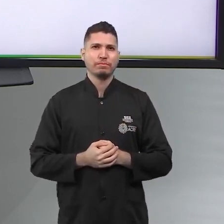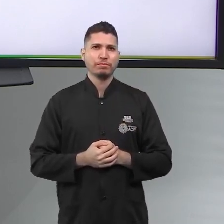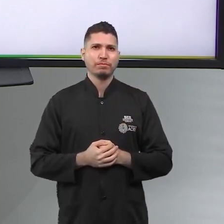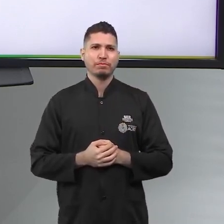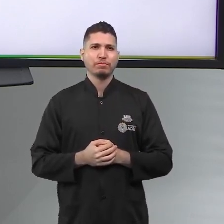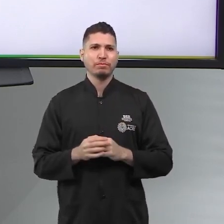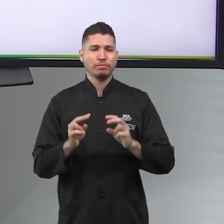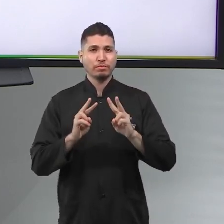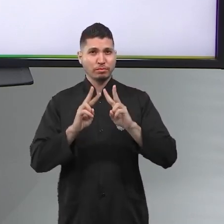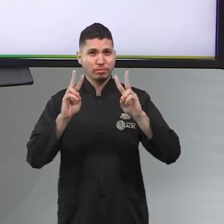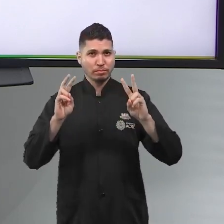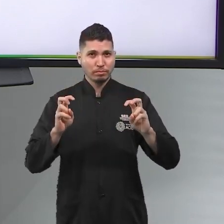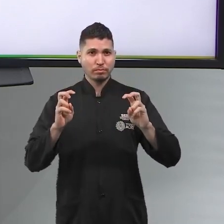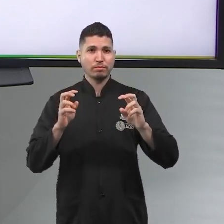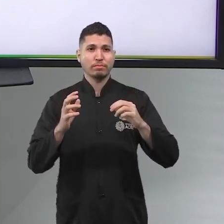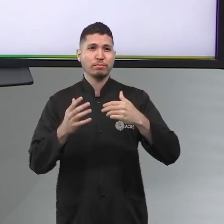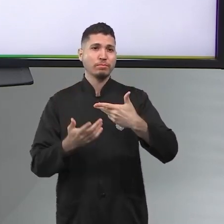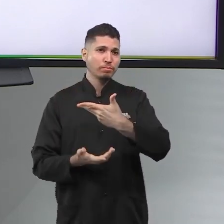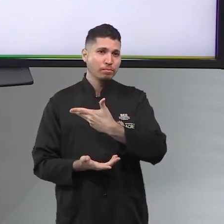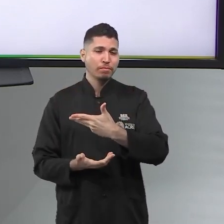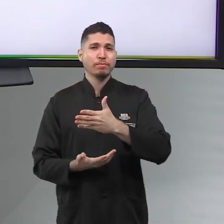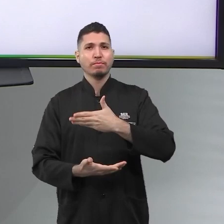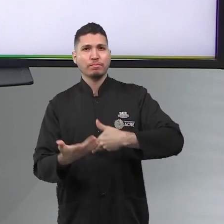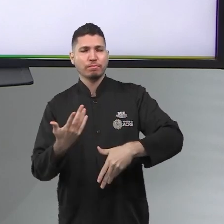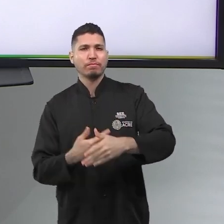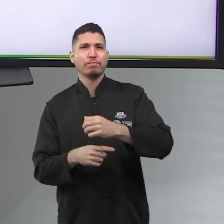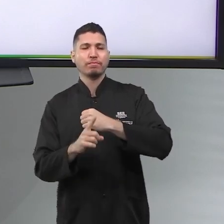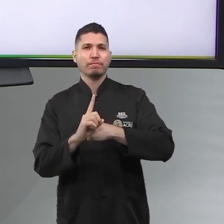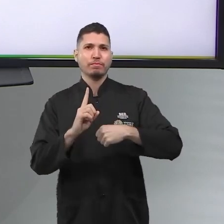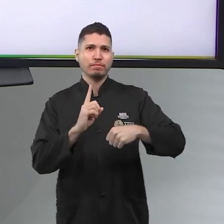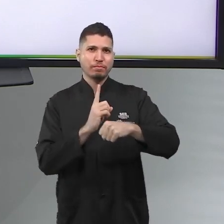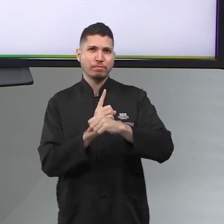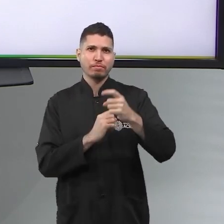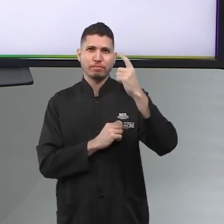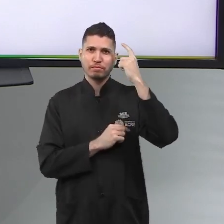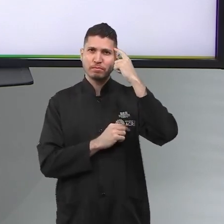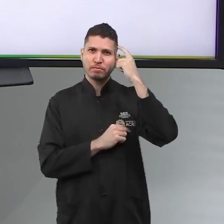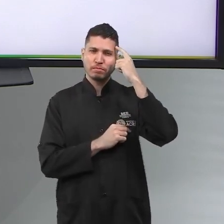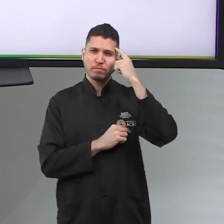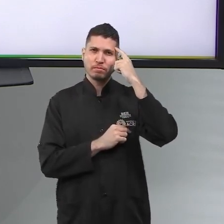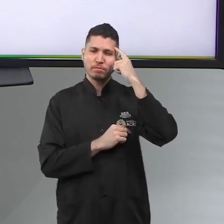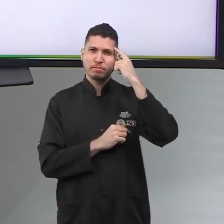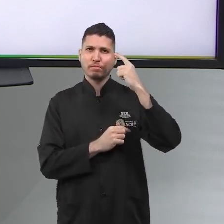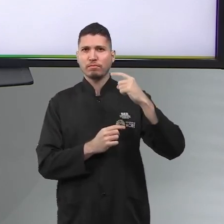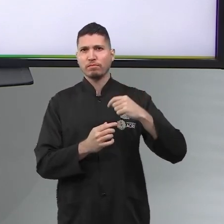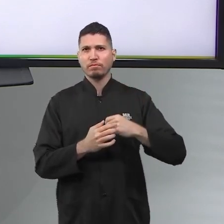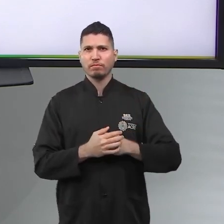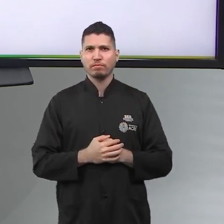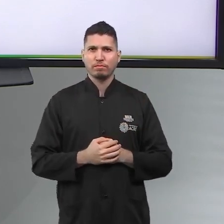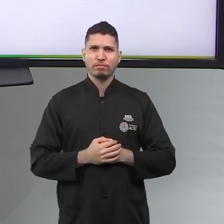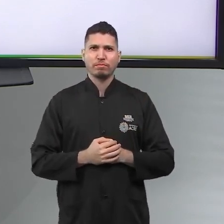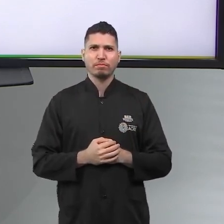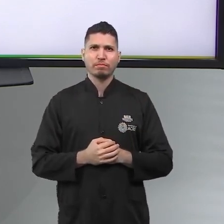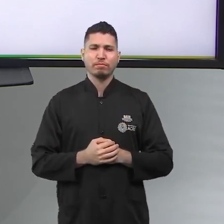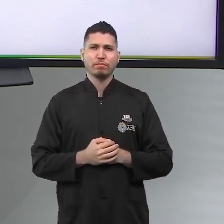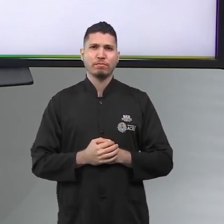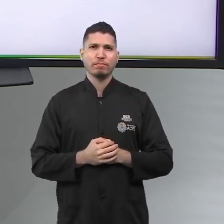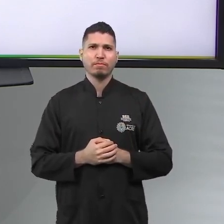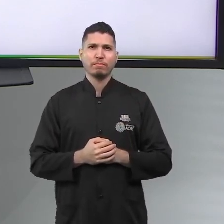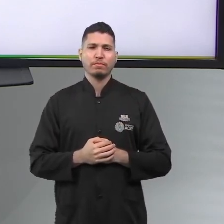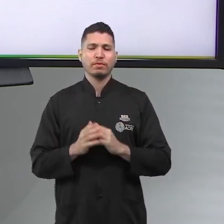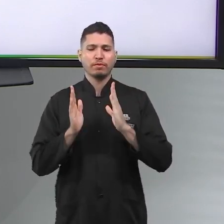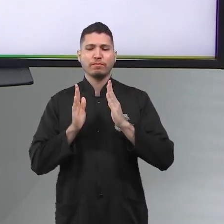teremos uma videoaula especificamente para abordar o pensamento desse teórico, ele sempre chamou atenção